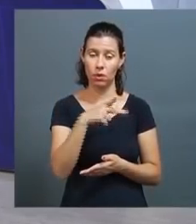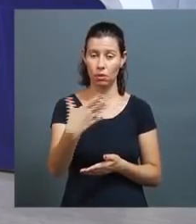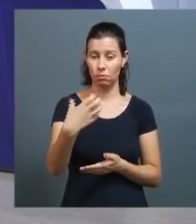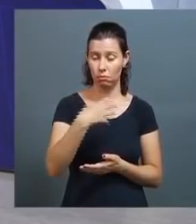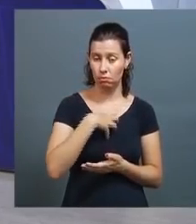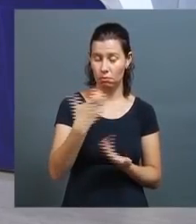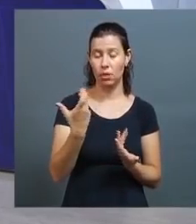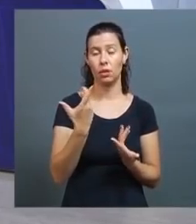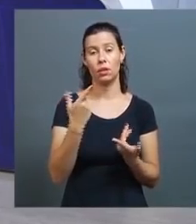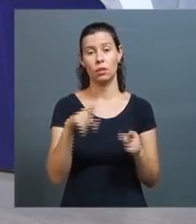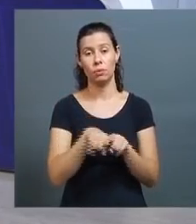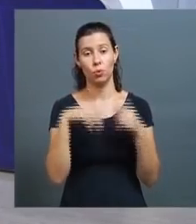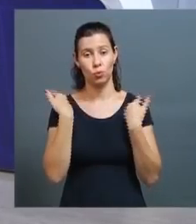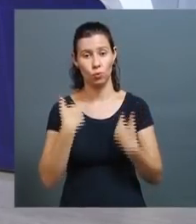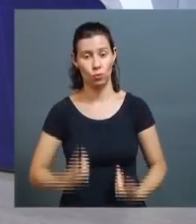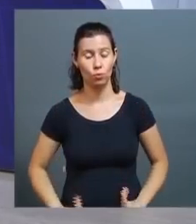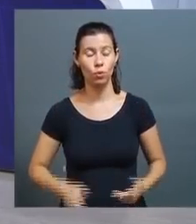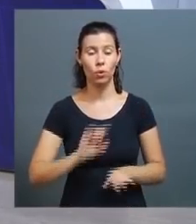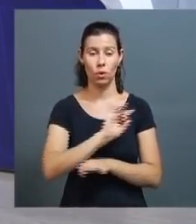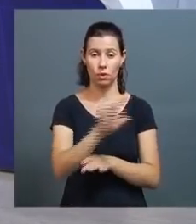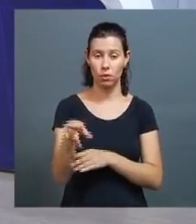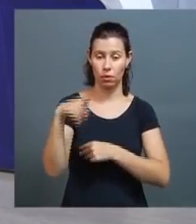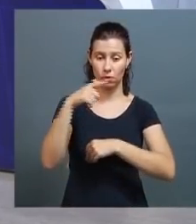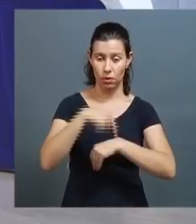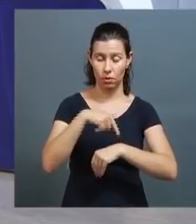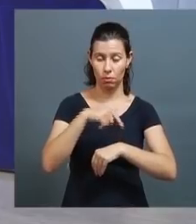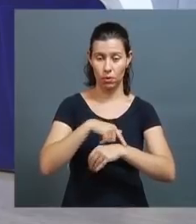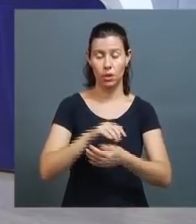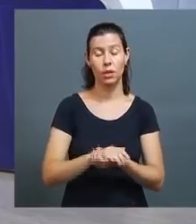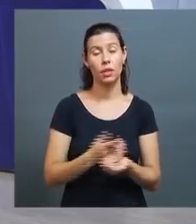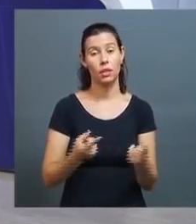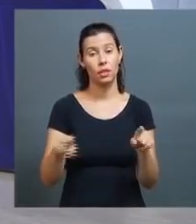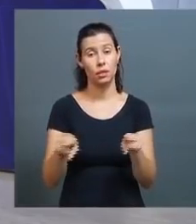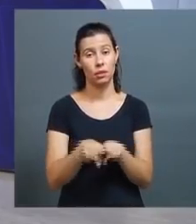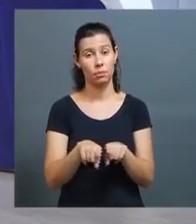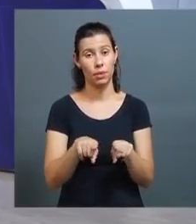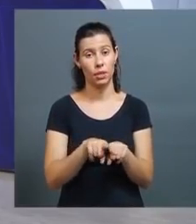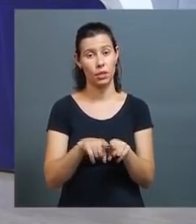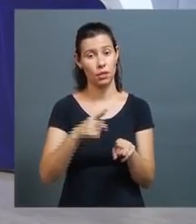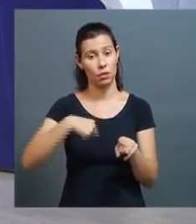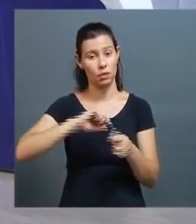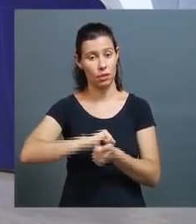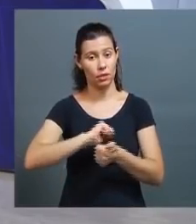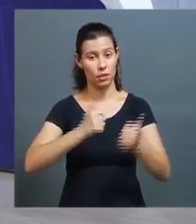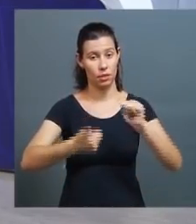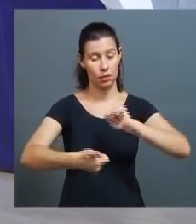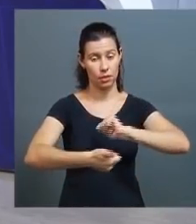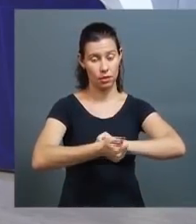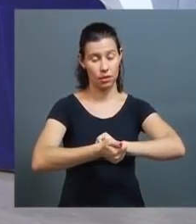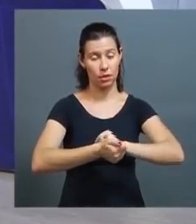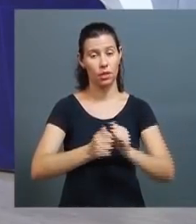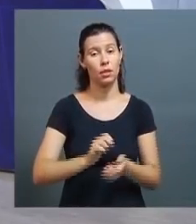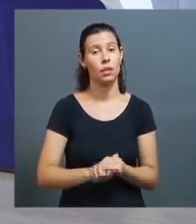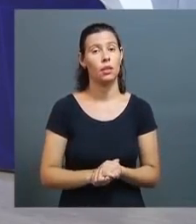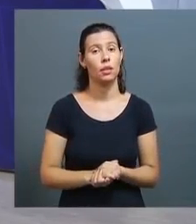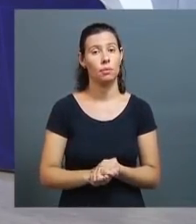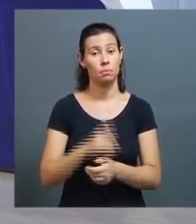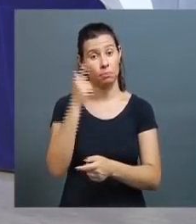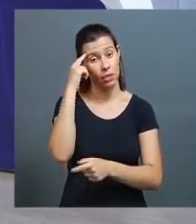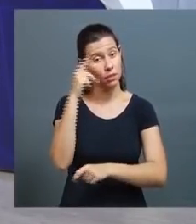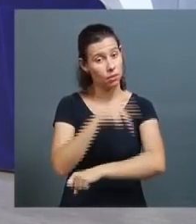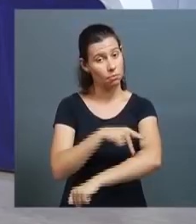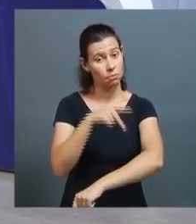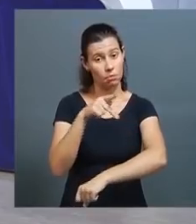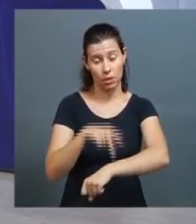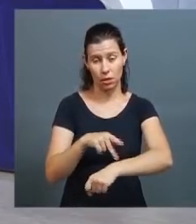também orgânicas, né? Tem um tempo de cada um e tem a maneira que a gente precisa fazer adaptação mesmo na parte pedagógica.